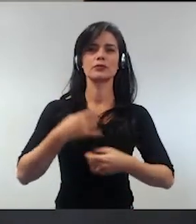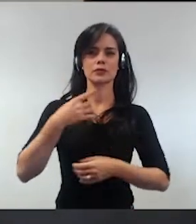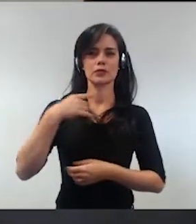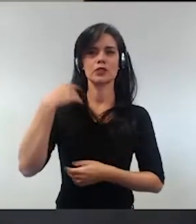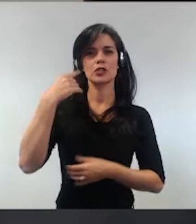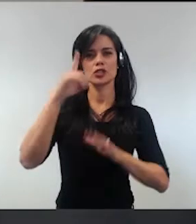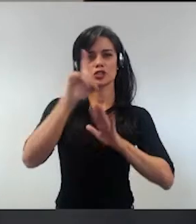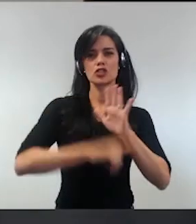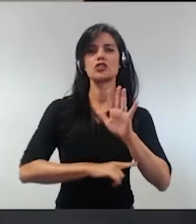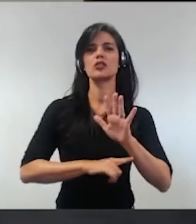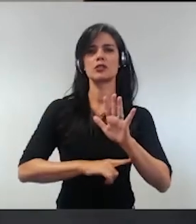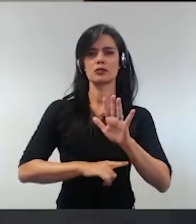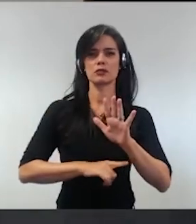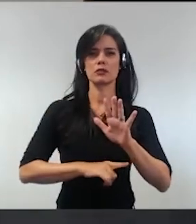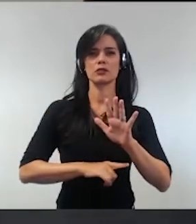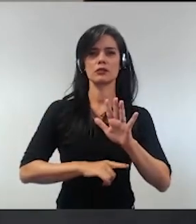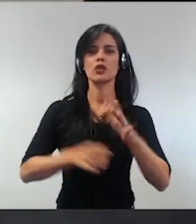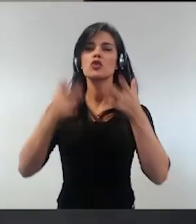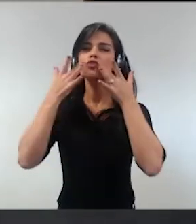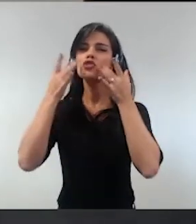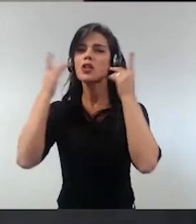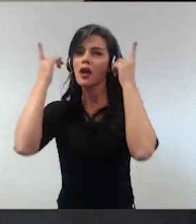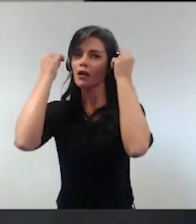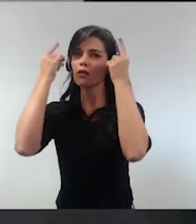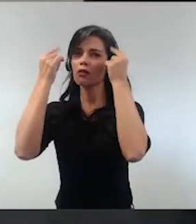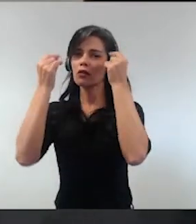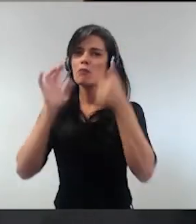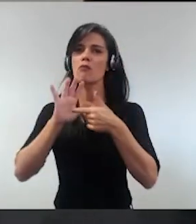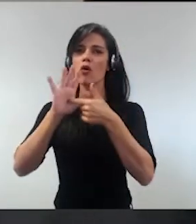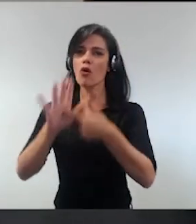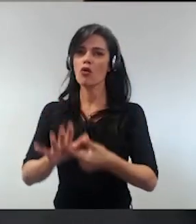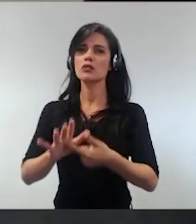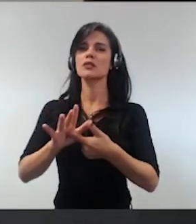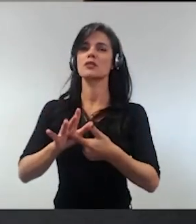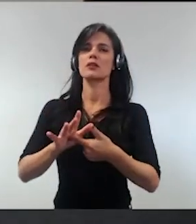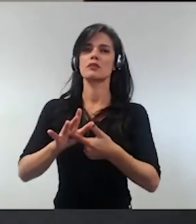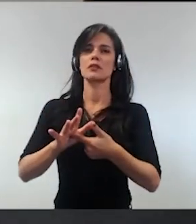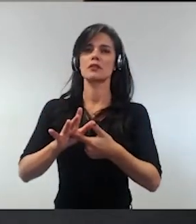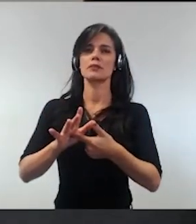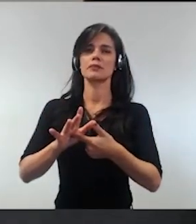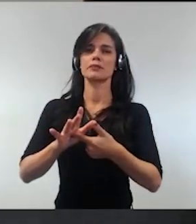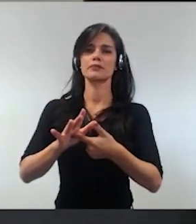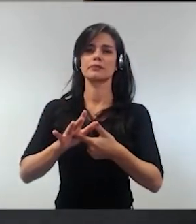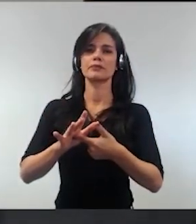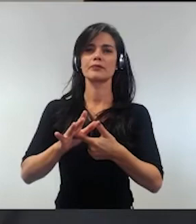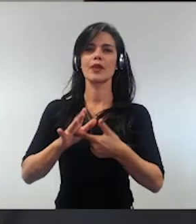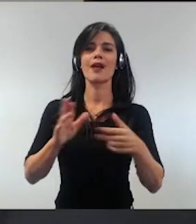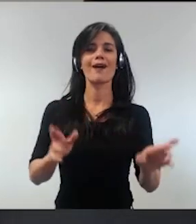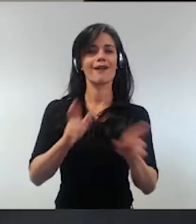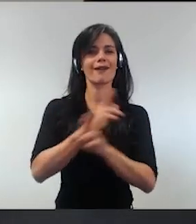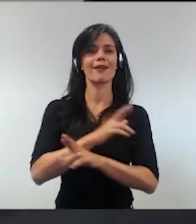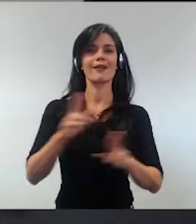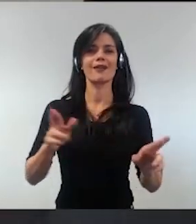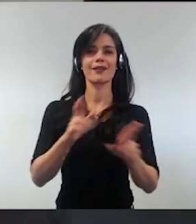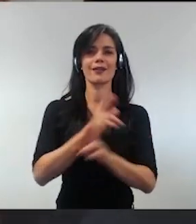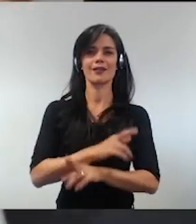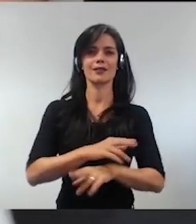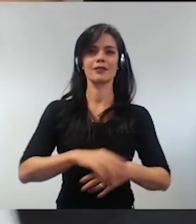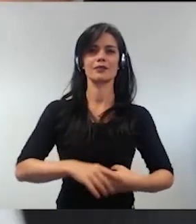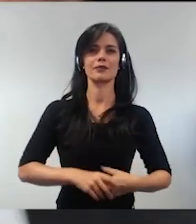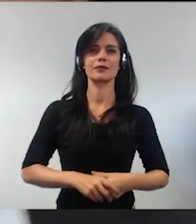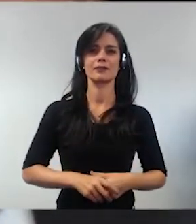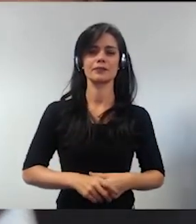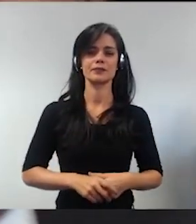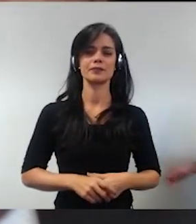Então, no teatro grego clássico estão as fontes dessa inter-relação que